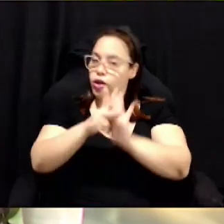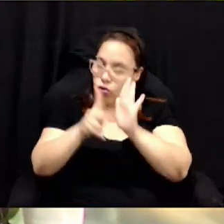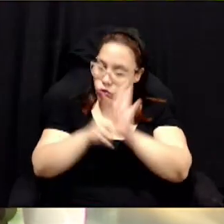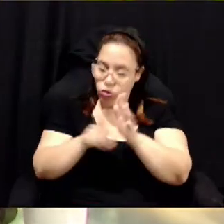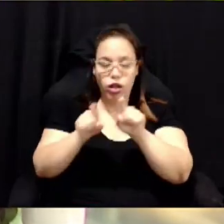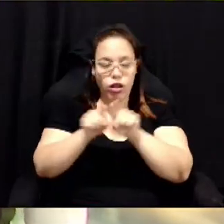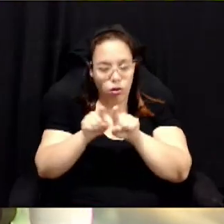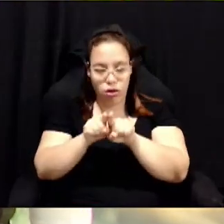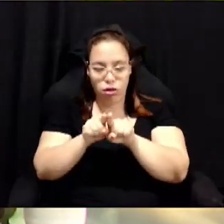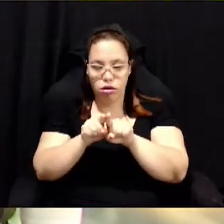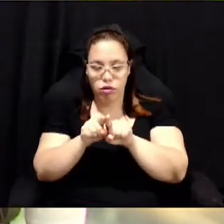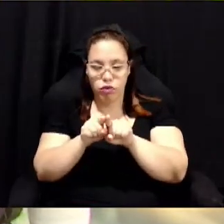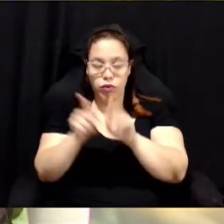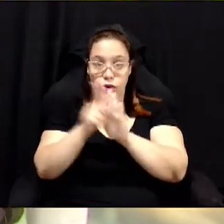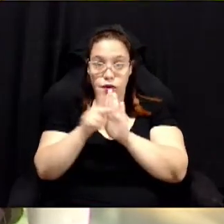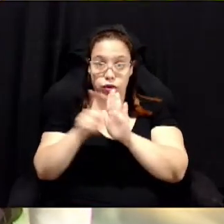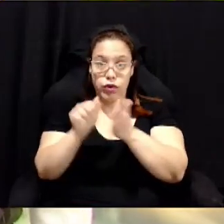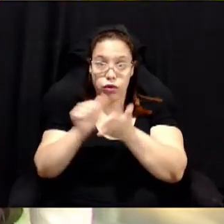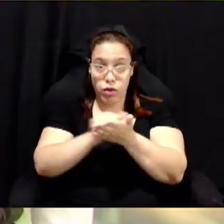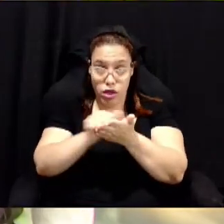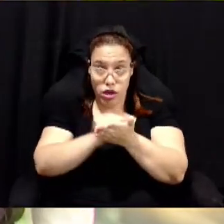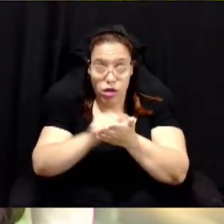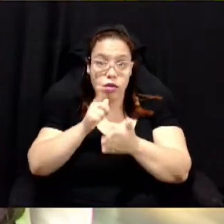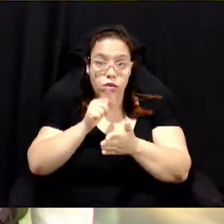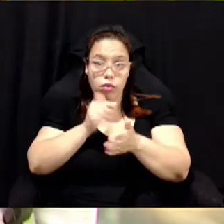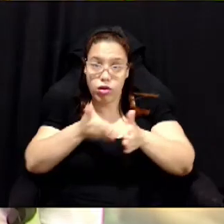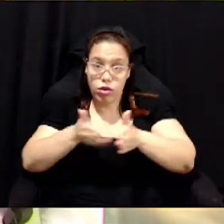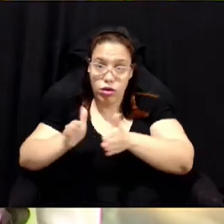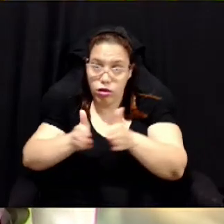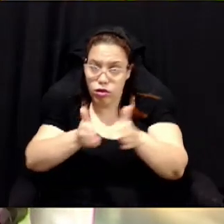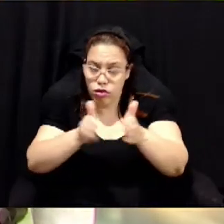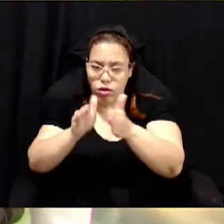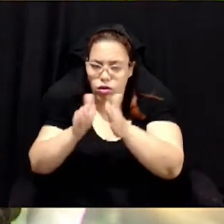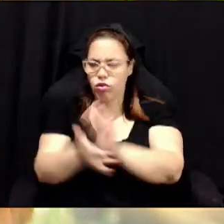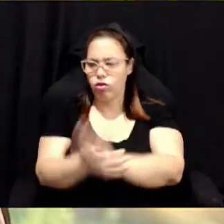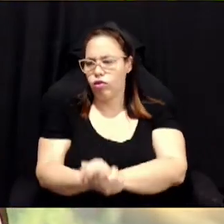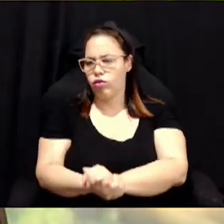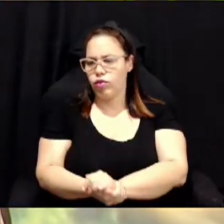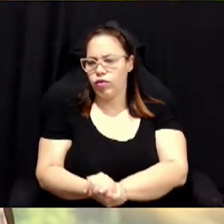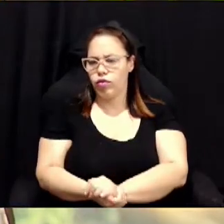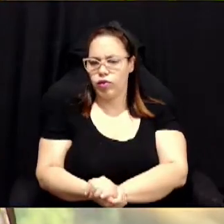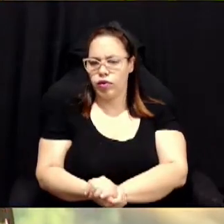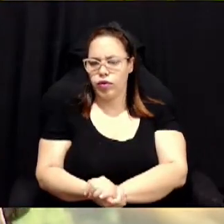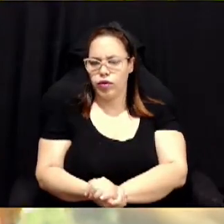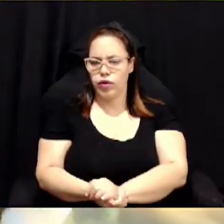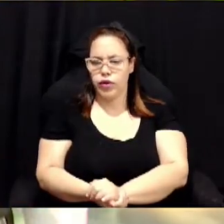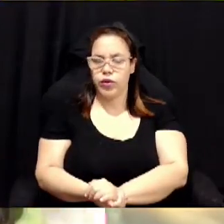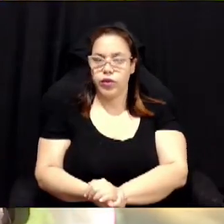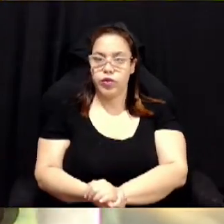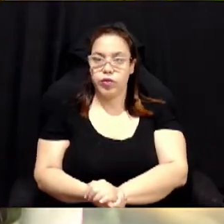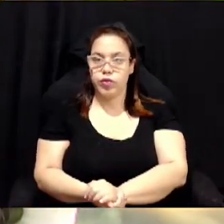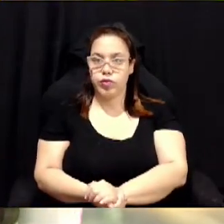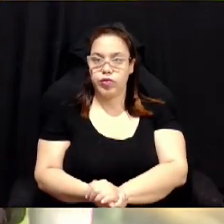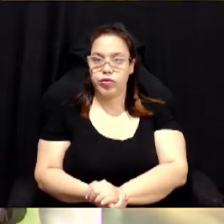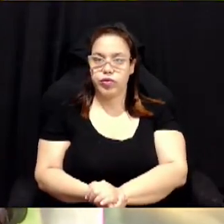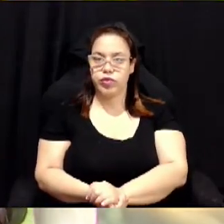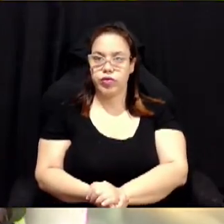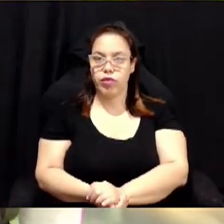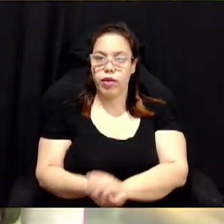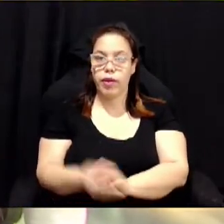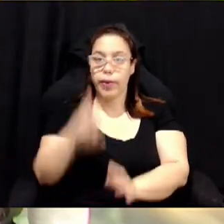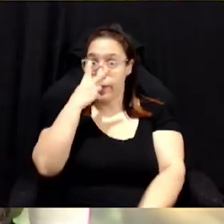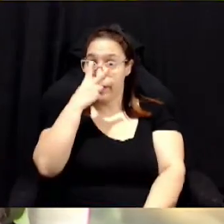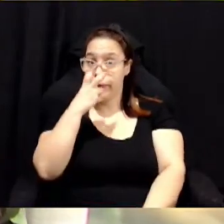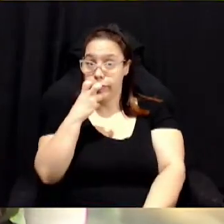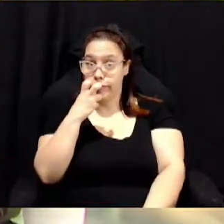os projetos de limpezas do rio, um projeto sendo os olhos de cegos, enfim,